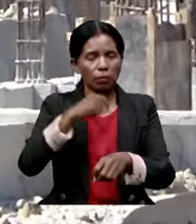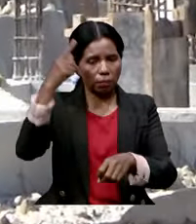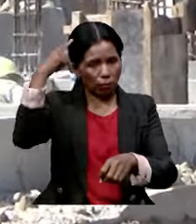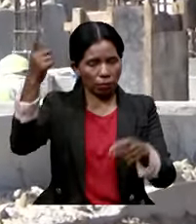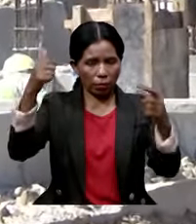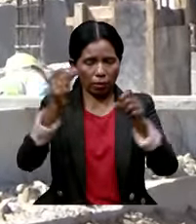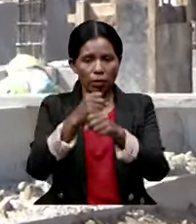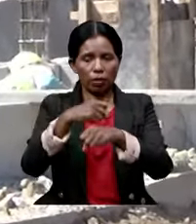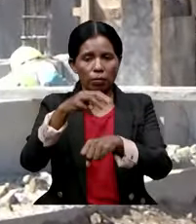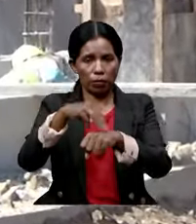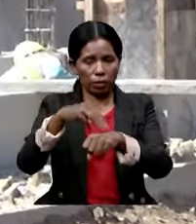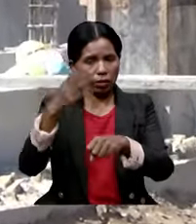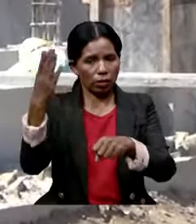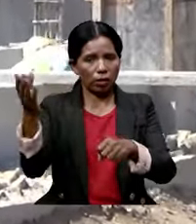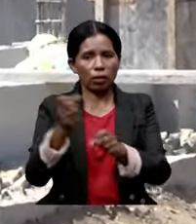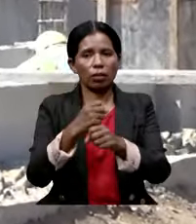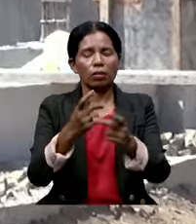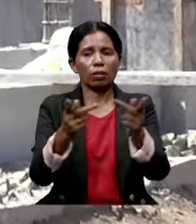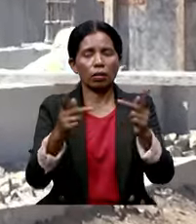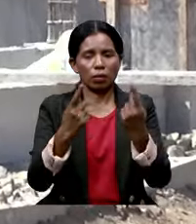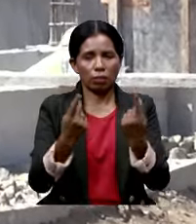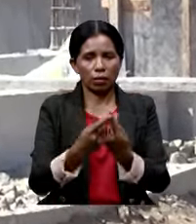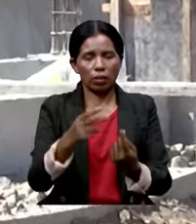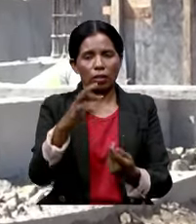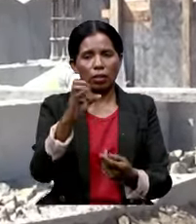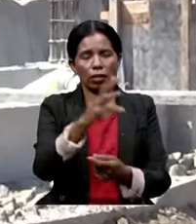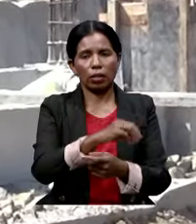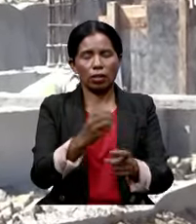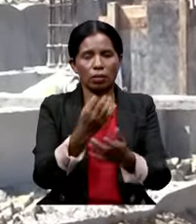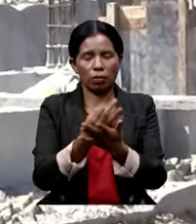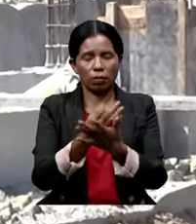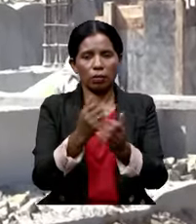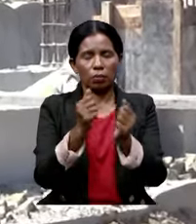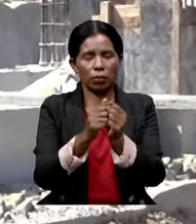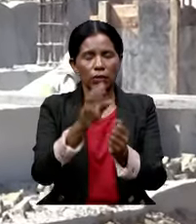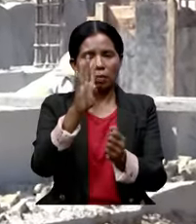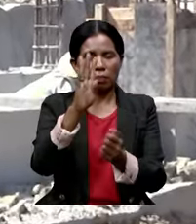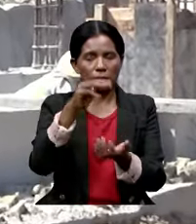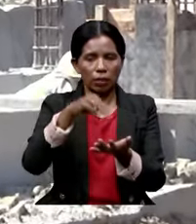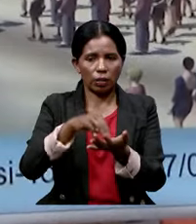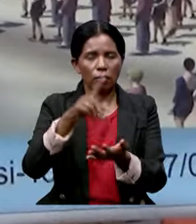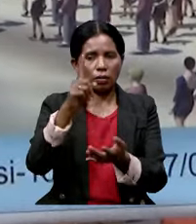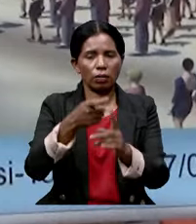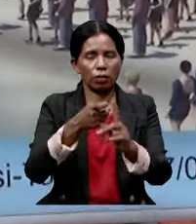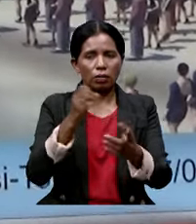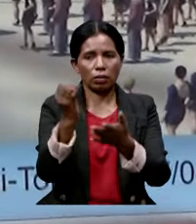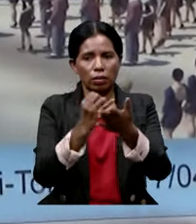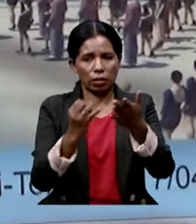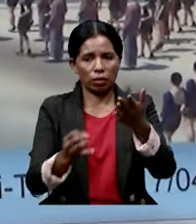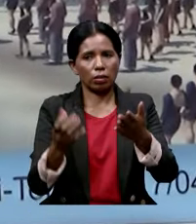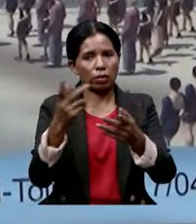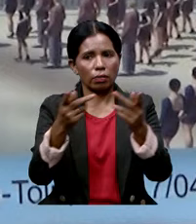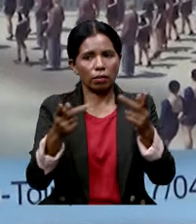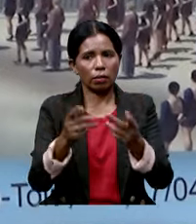Lima. Altar refere construir se companhia Caria Timor-Leste com total orçamento 1 milhão de euros, mas se governo no desenho se altar refere